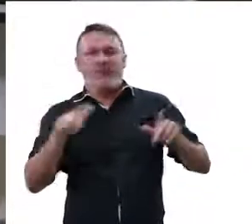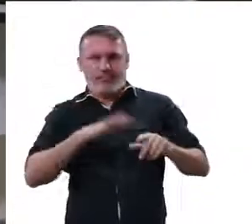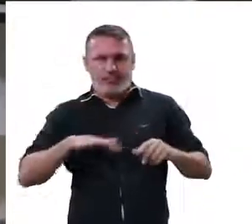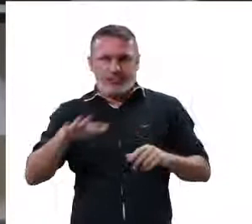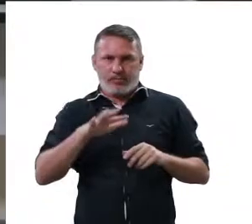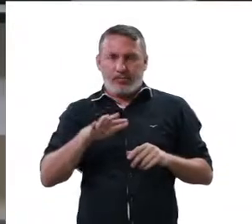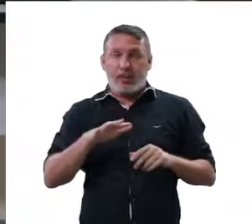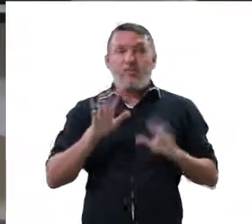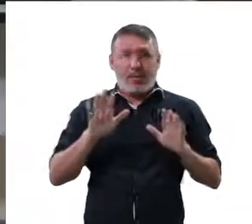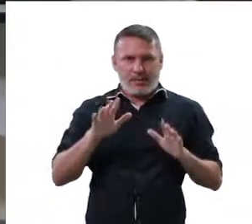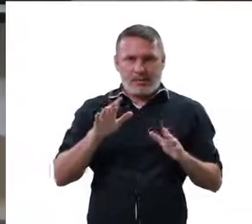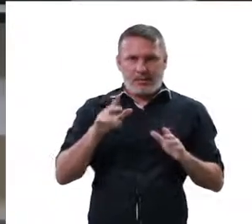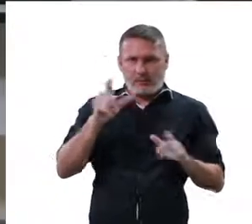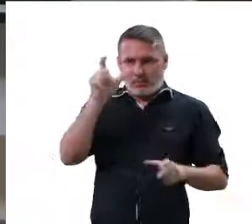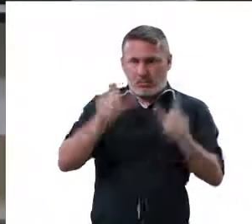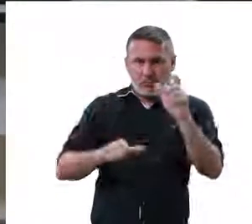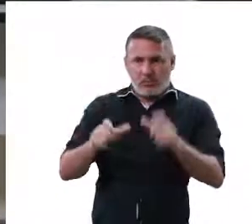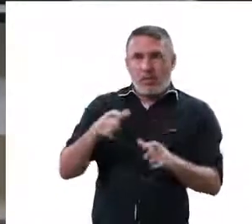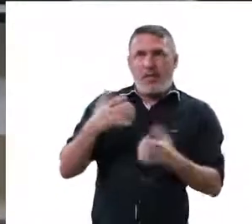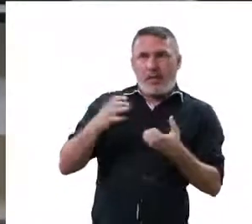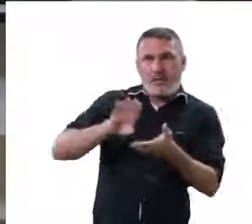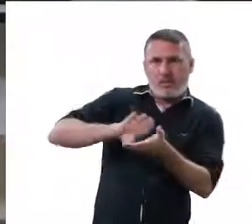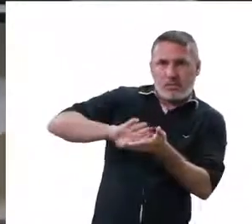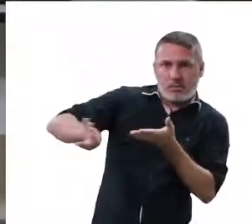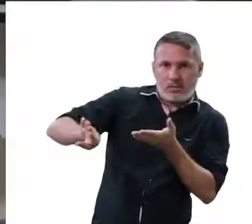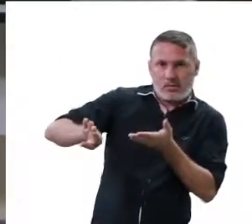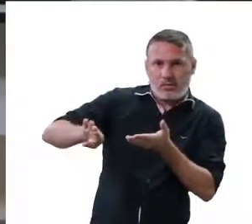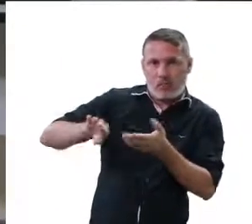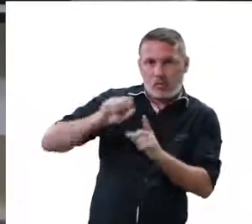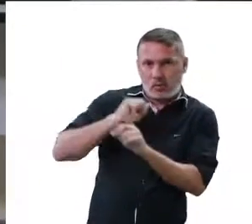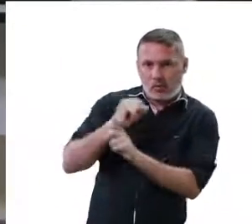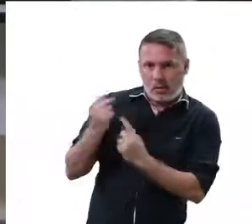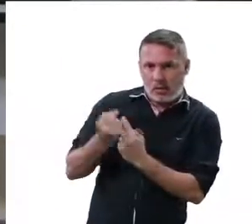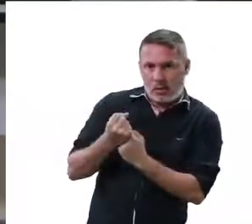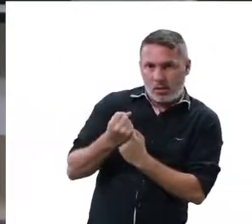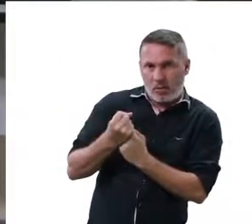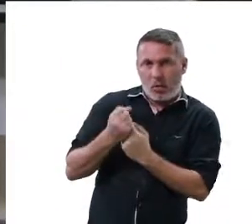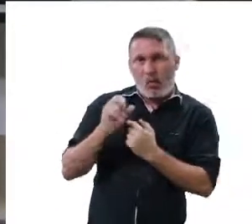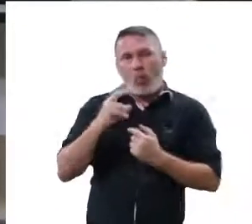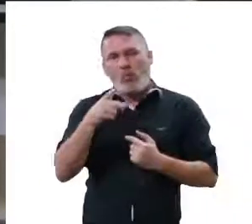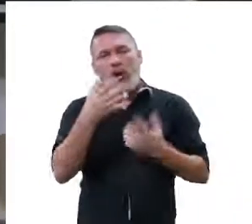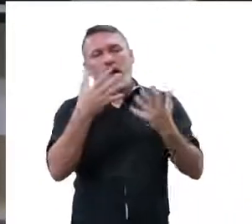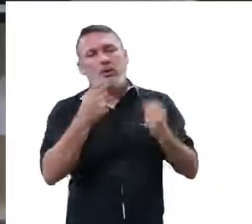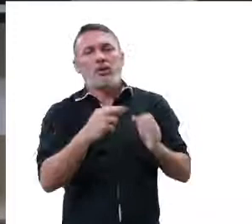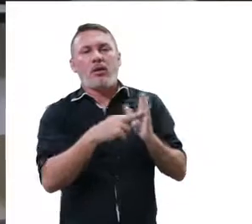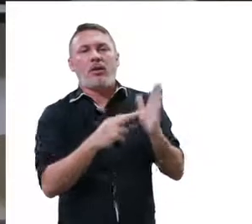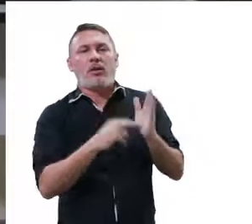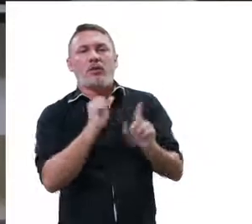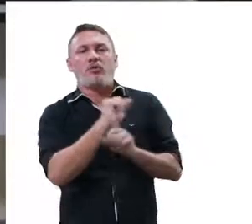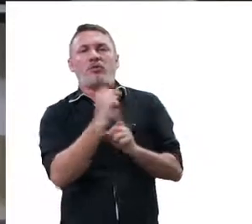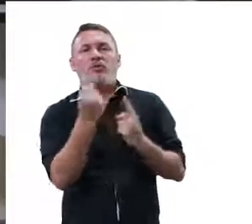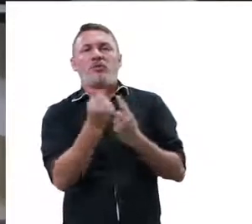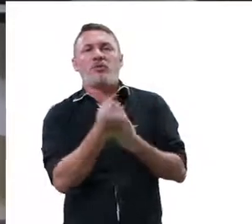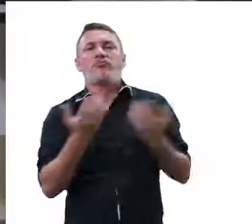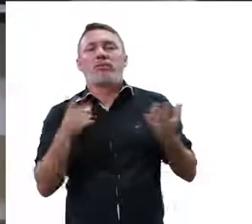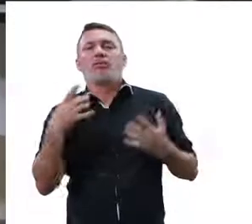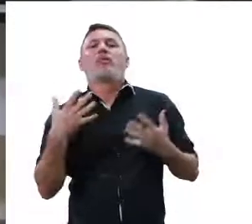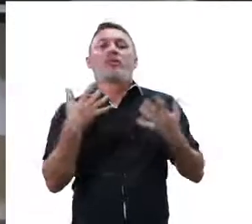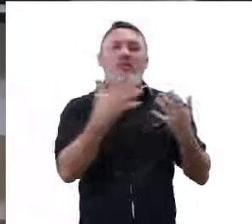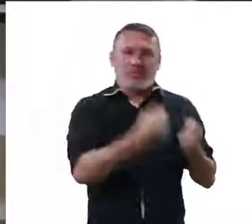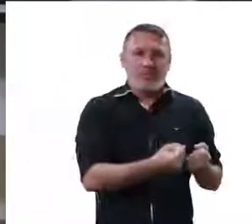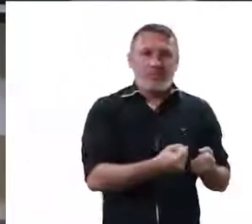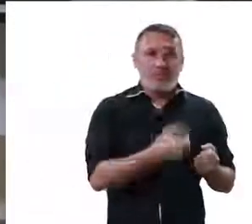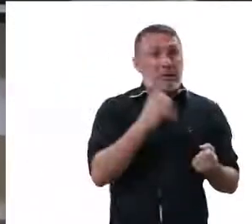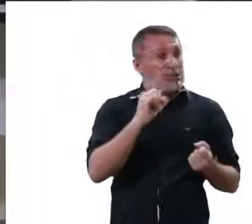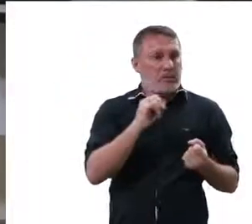que está à margem da sociedade. Então, para não ficar à margem da sociedade, você aceita as regras dessa sociedade. Mas